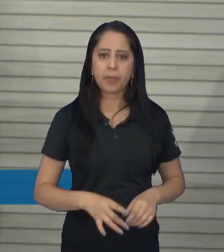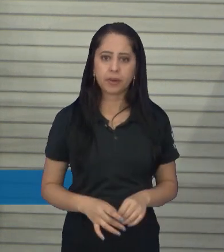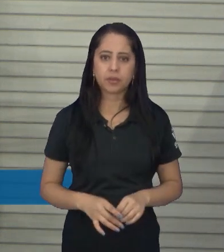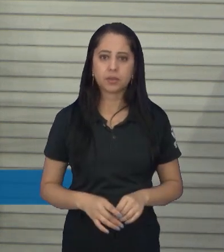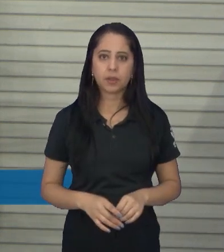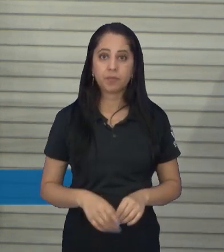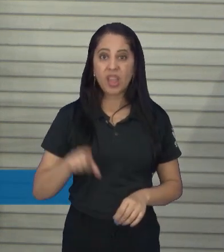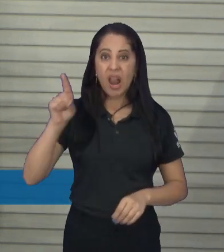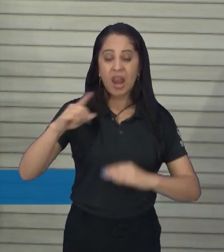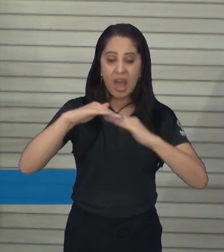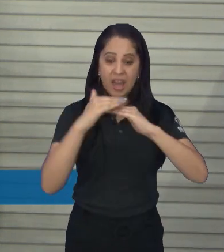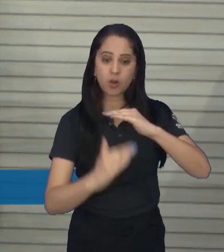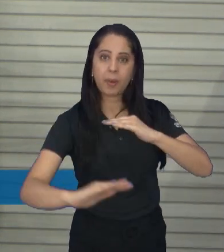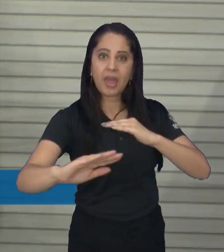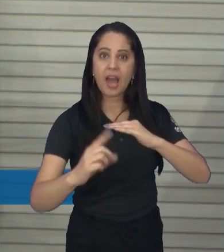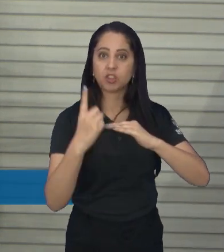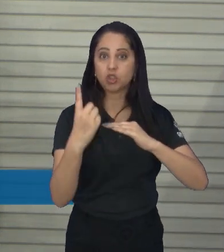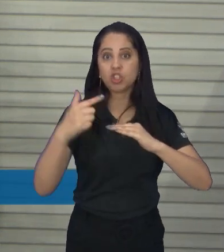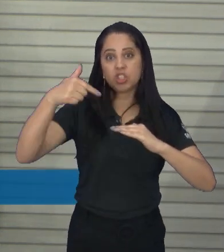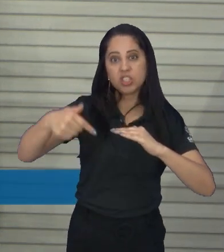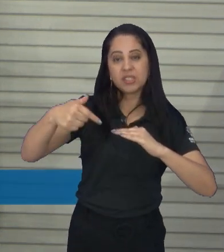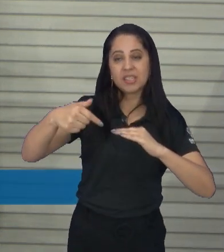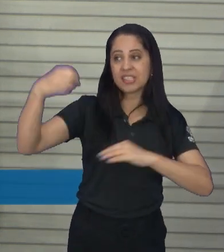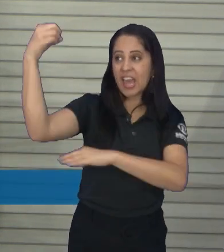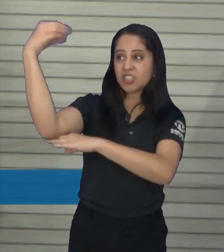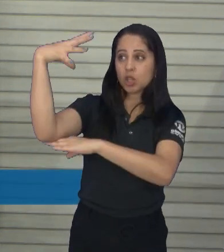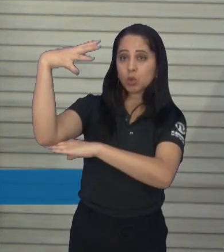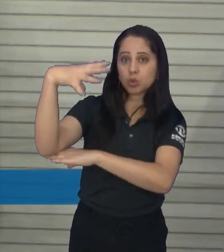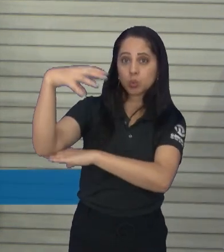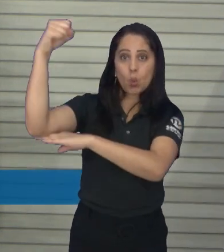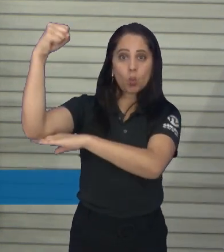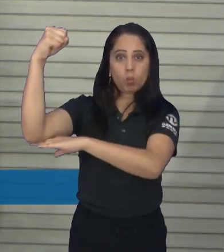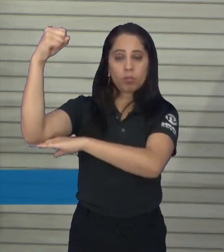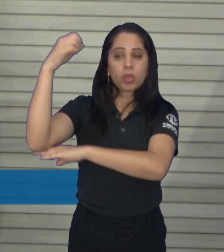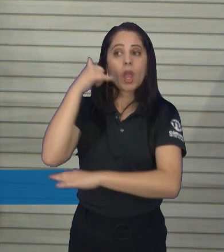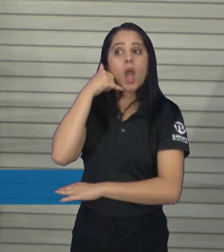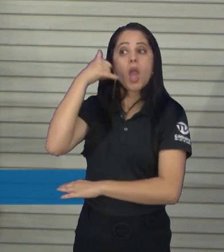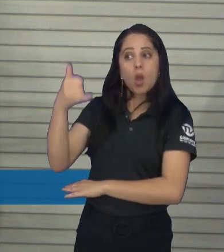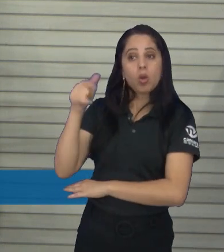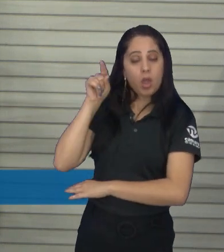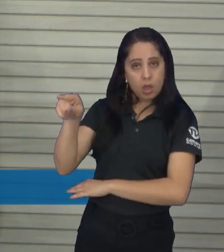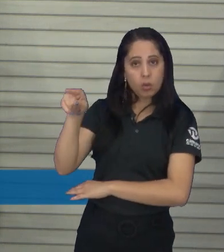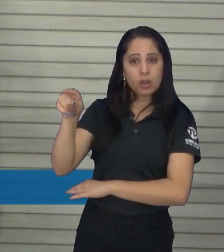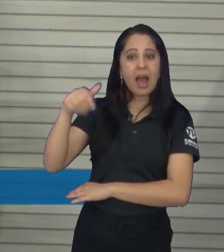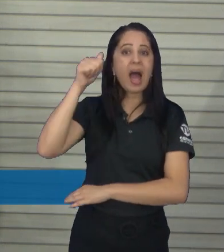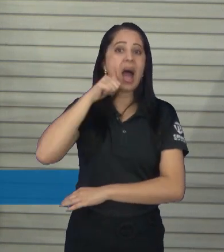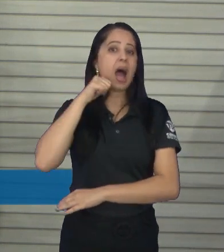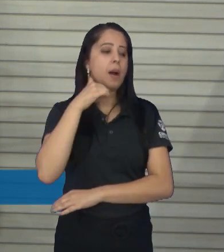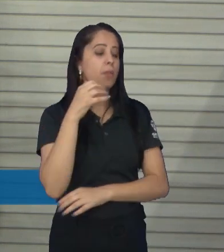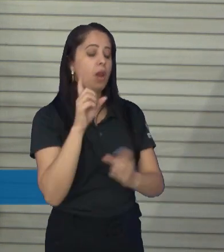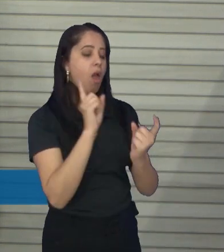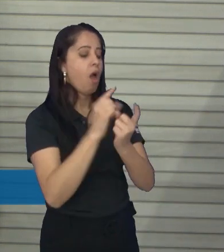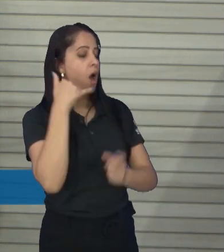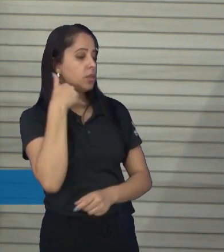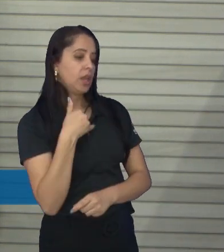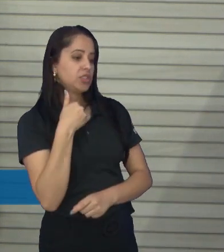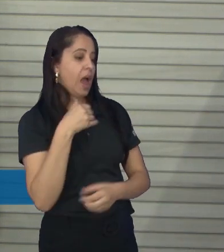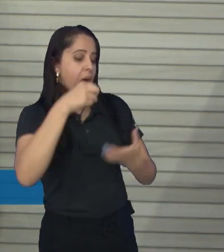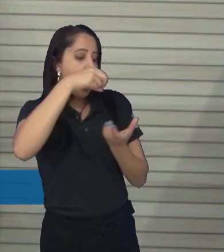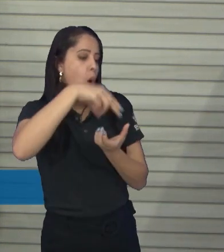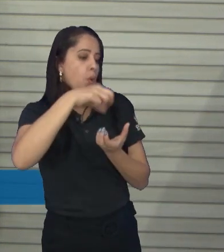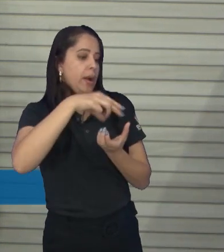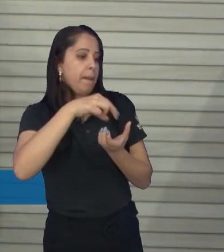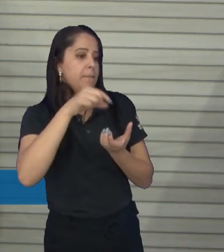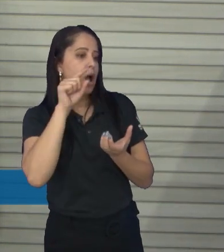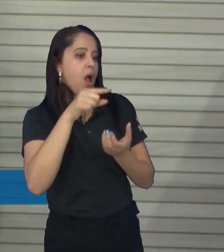lâmpadas queimadas a gente liga lá no consórcio da prefeitura onde a Cíntia atende fala que a Urban não quer fazer o serviço